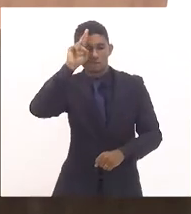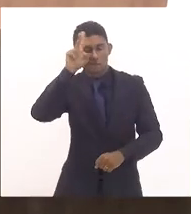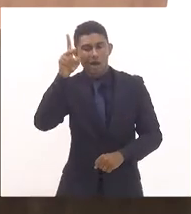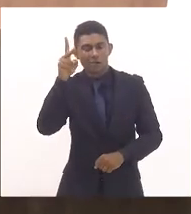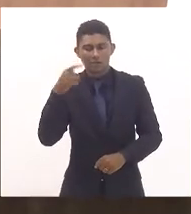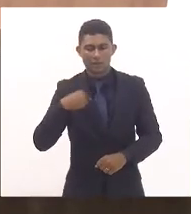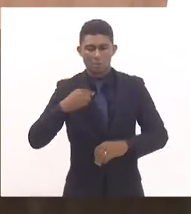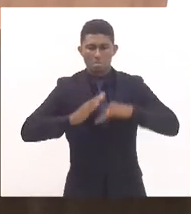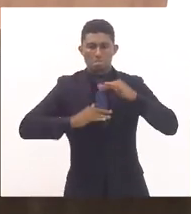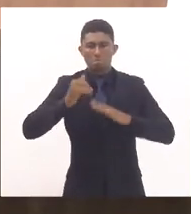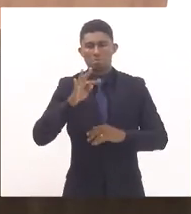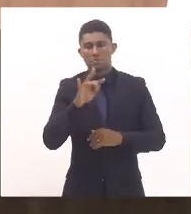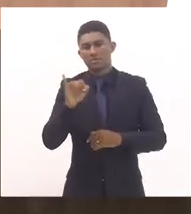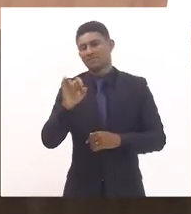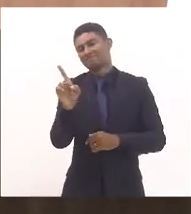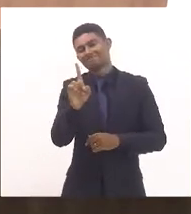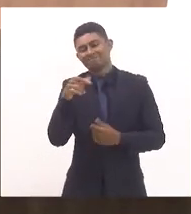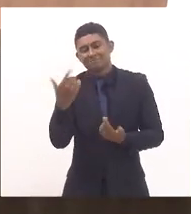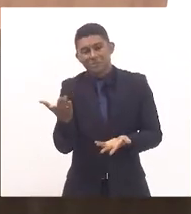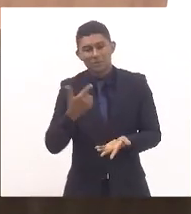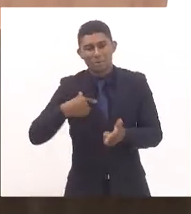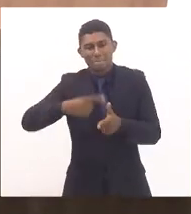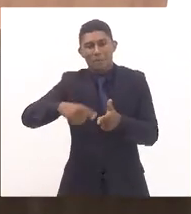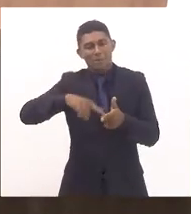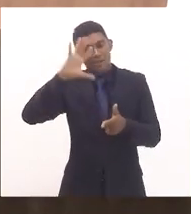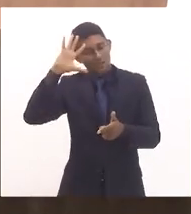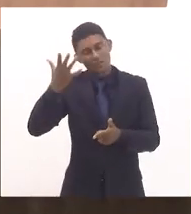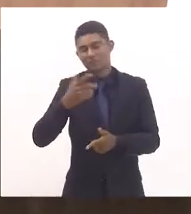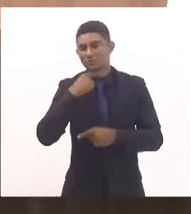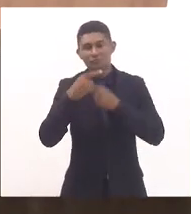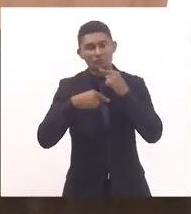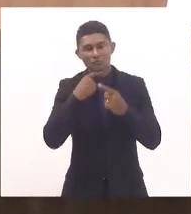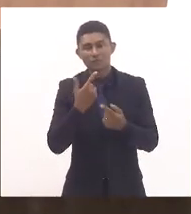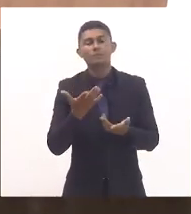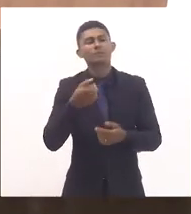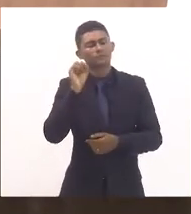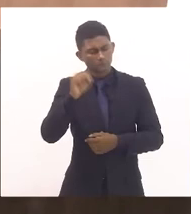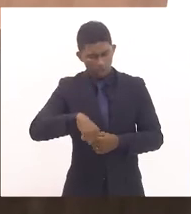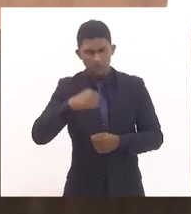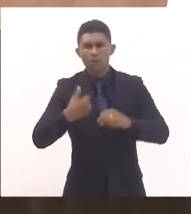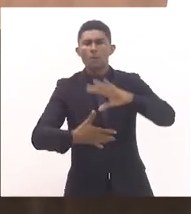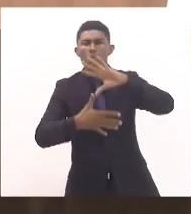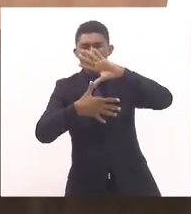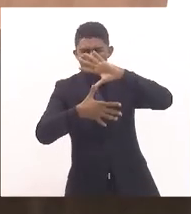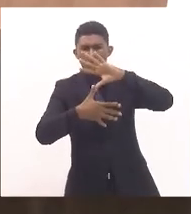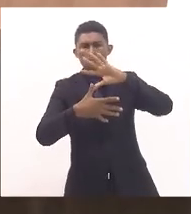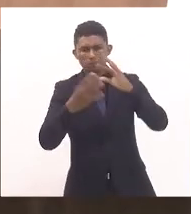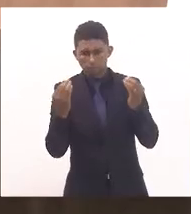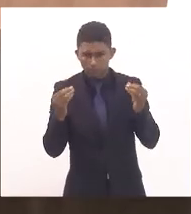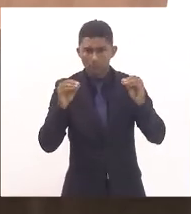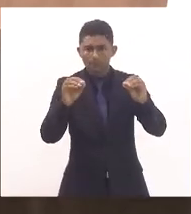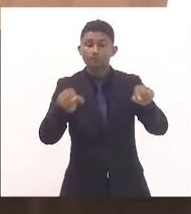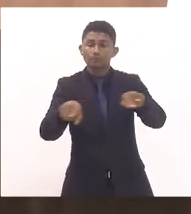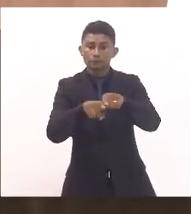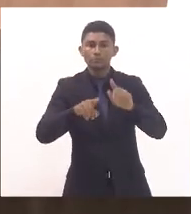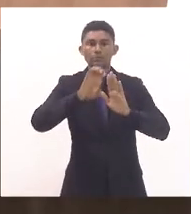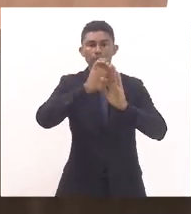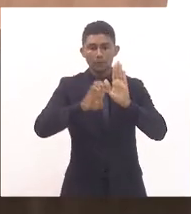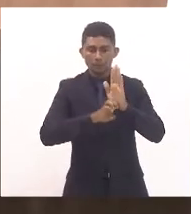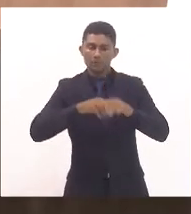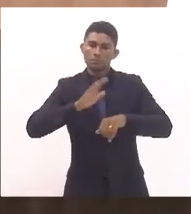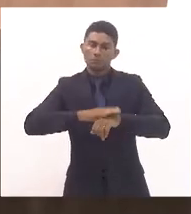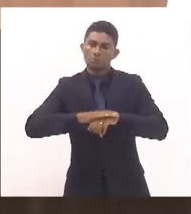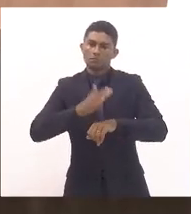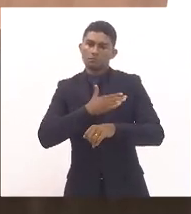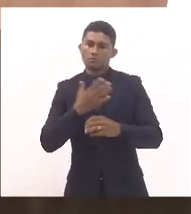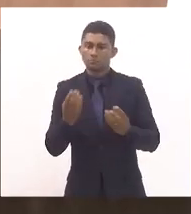não tem como a gente sanar esse problema técnico da casa. Mas ele foi, sim, protocolado. E as minhas emendas foram fruto nada